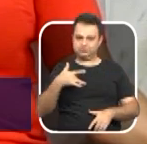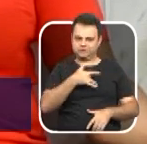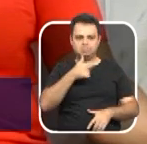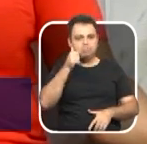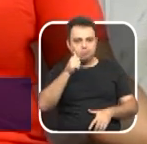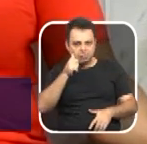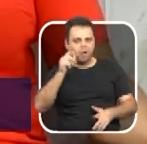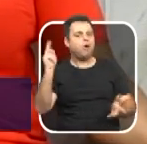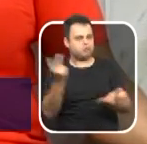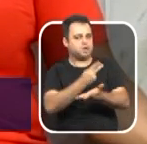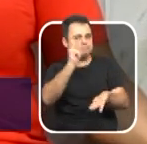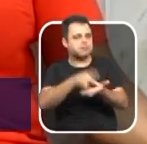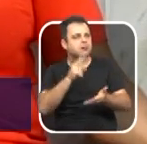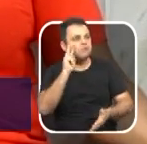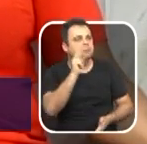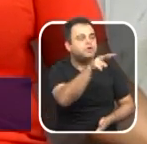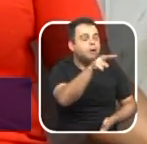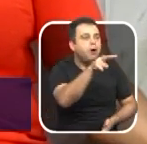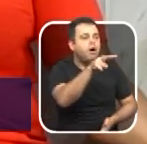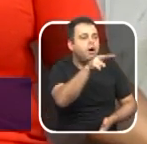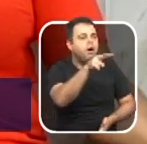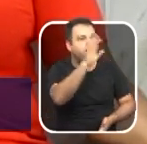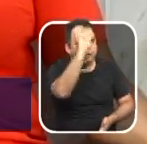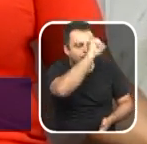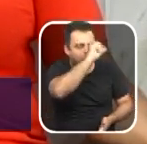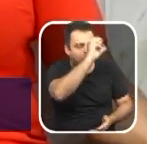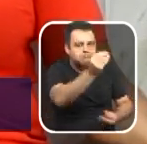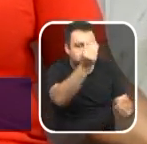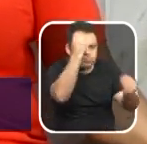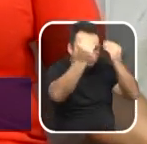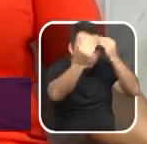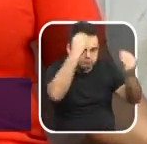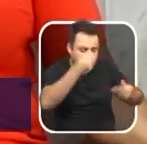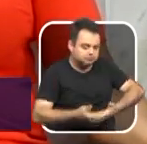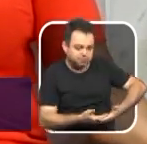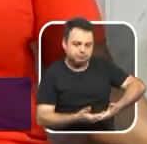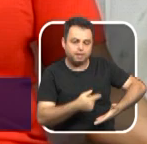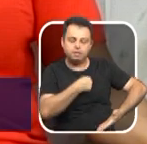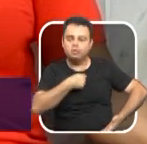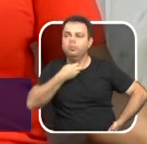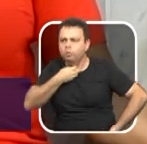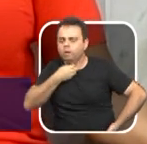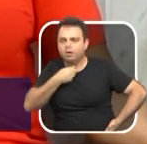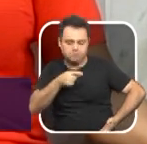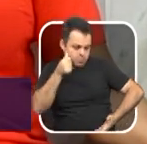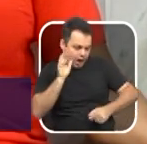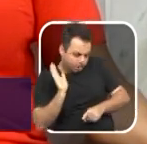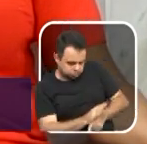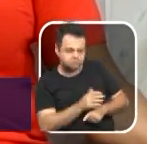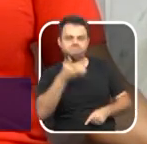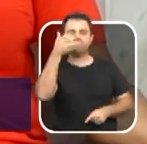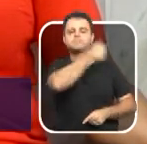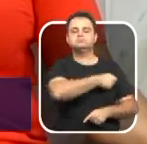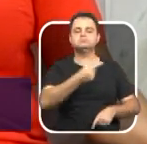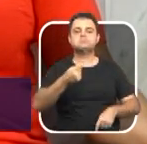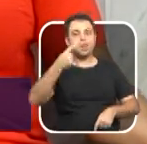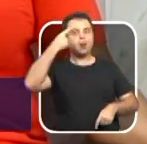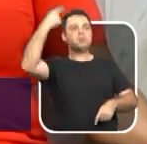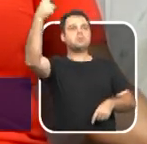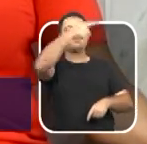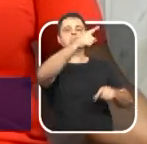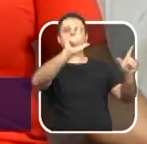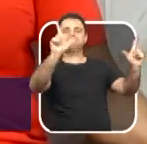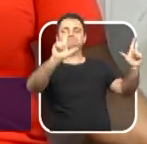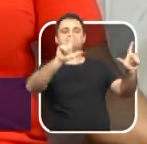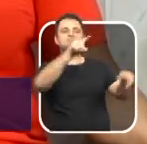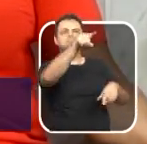porque ela ficou desesperada, mas na hora ela lembrou da manobra e o bebê tinha engasgado com eu acho que foi um alimento durante o